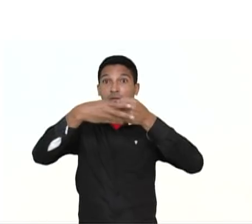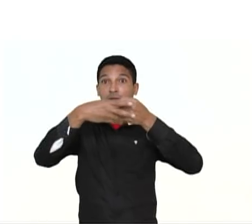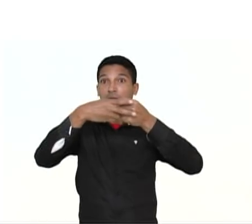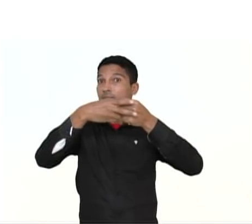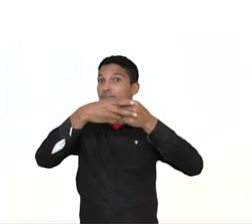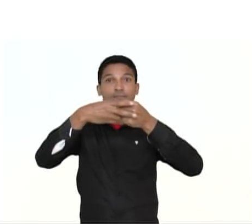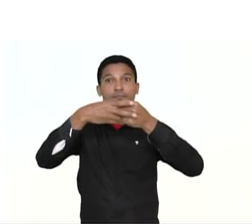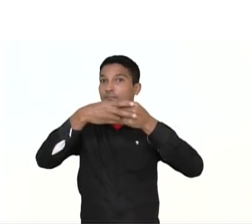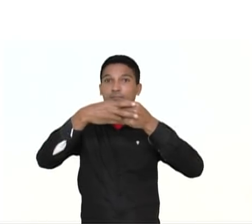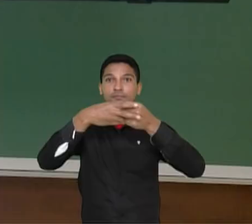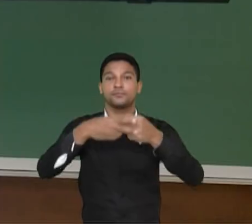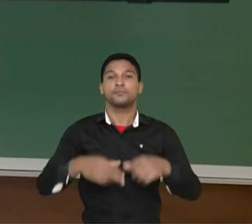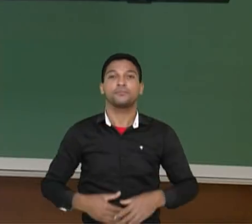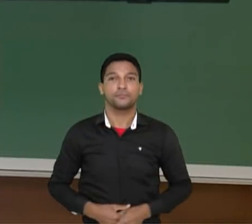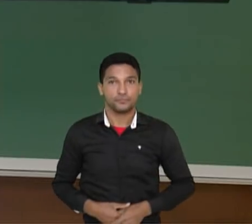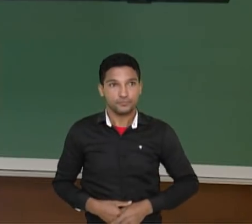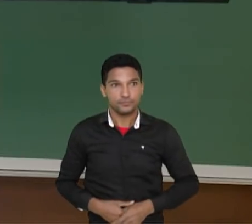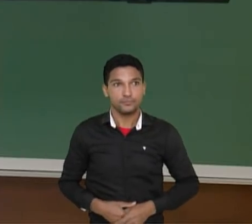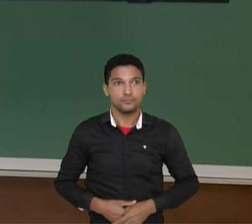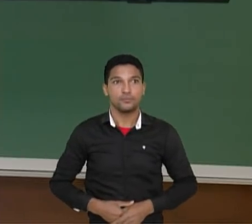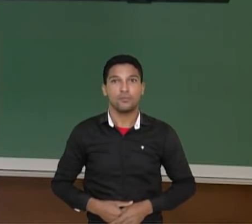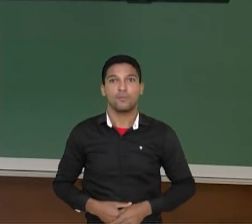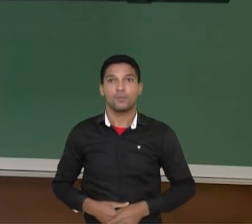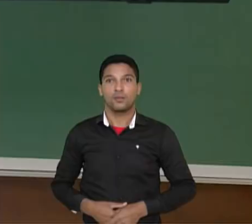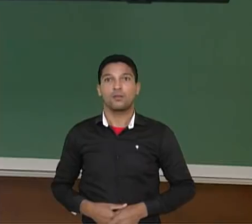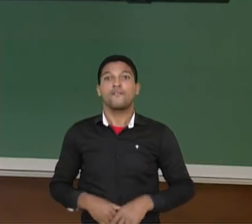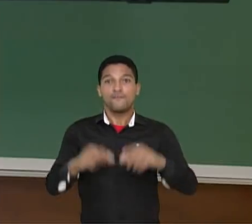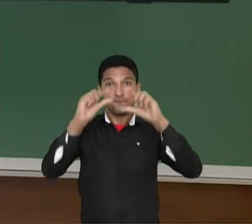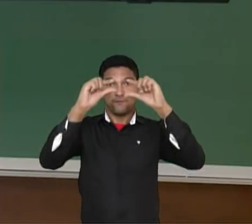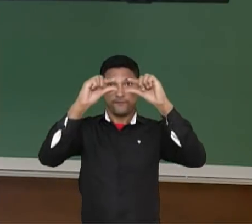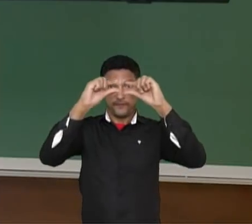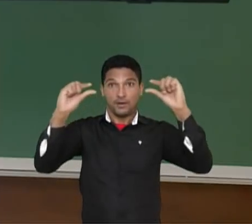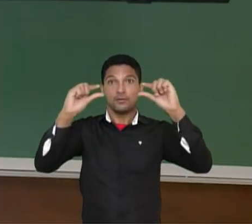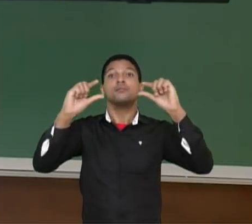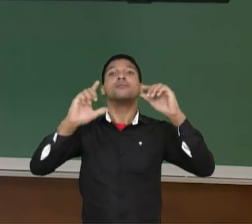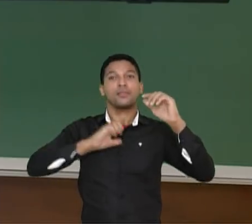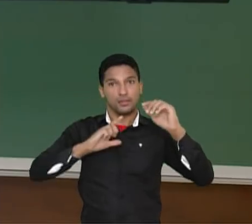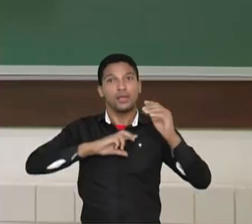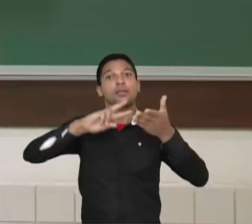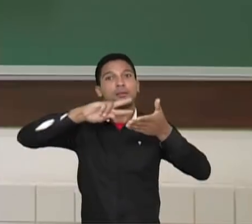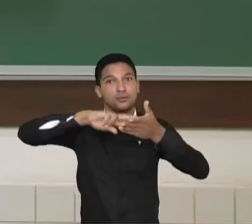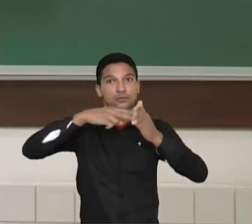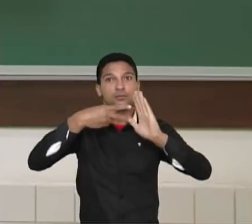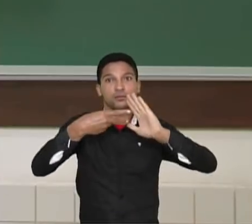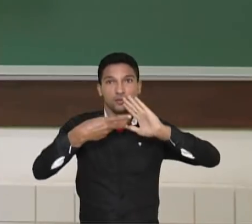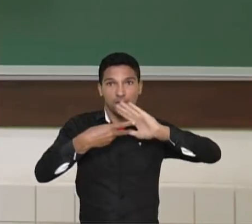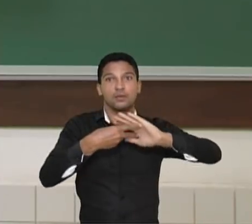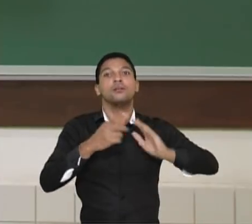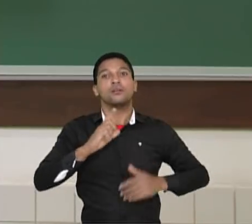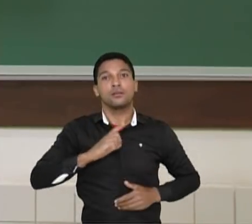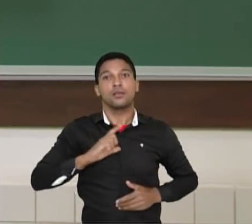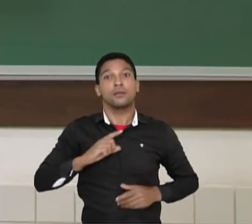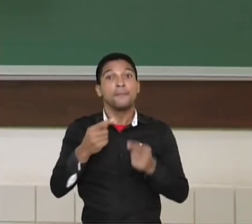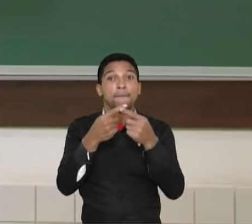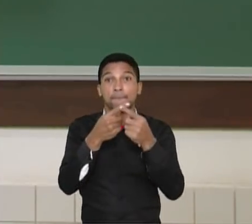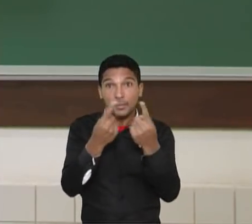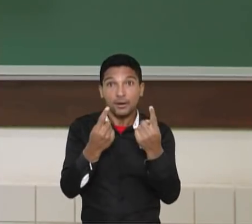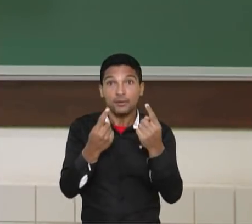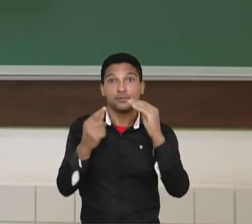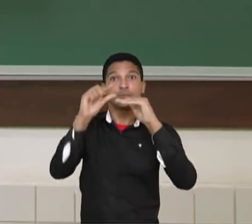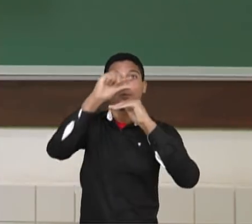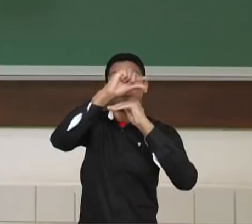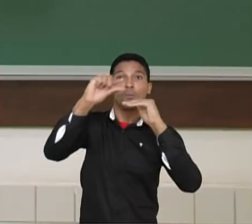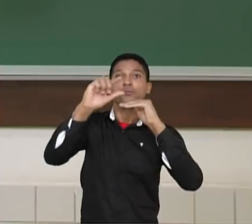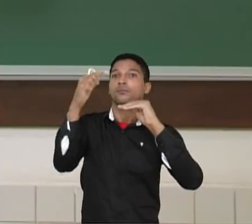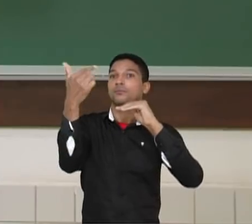torna aquilo ali, né, aquele enunciado como uma frase. Então, nós temos que atentar para o